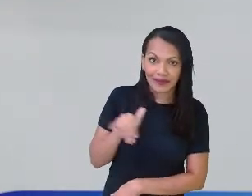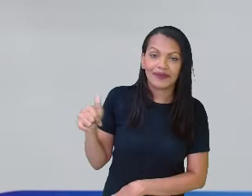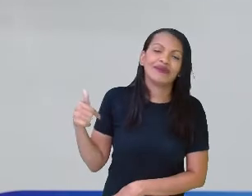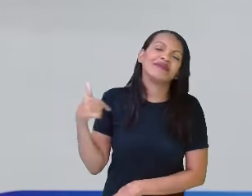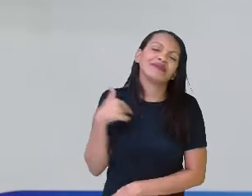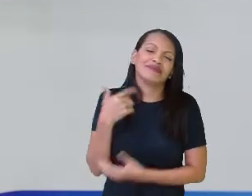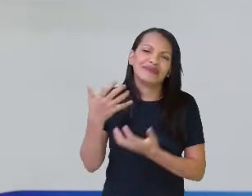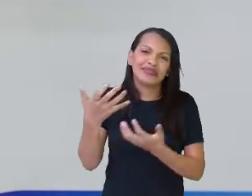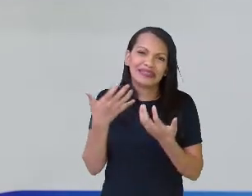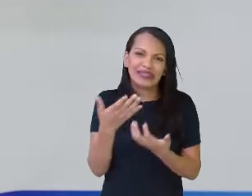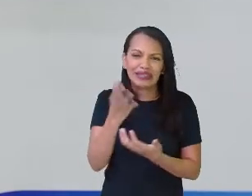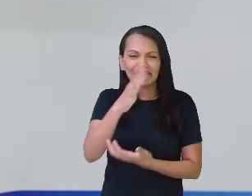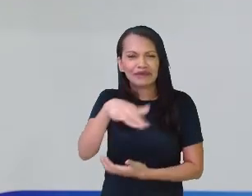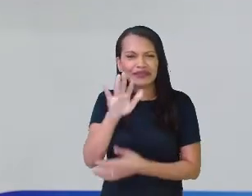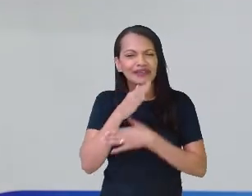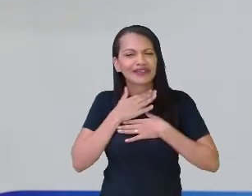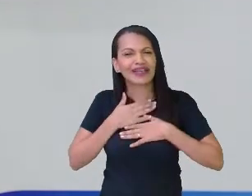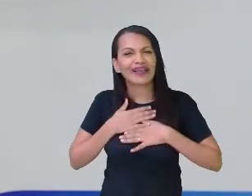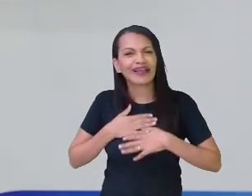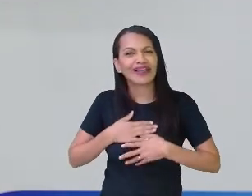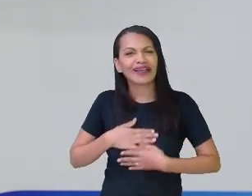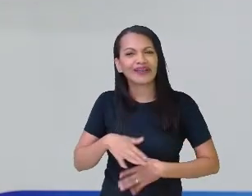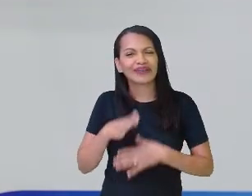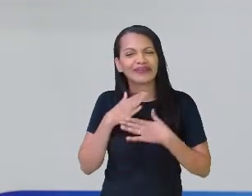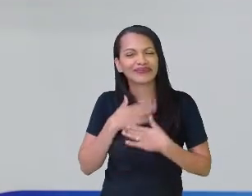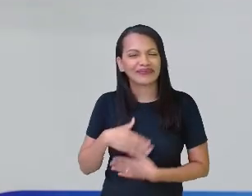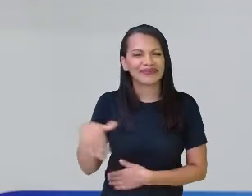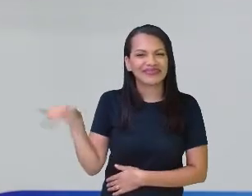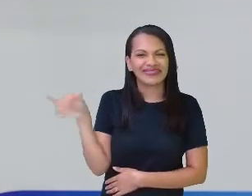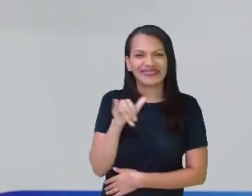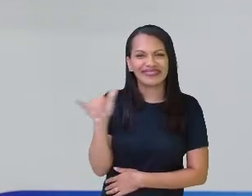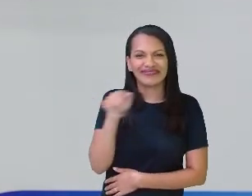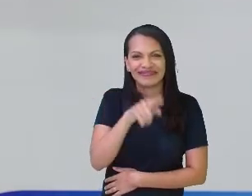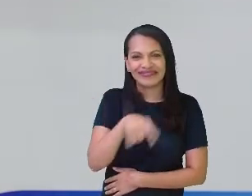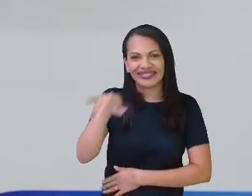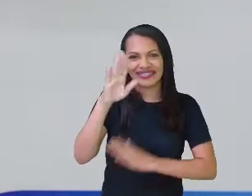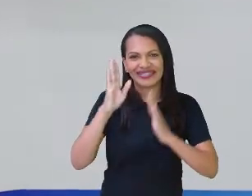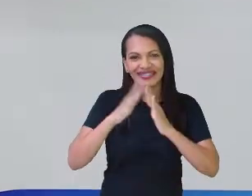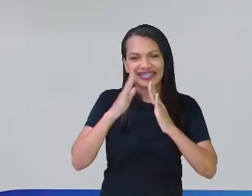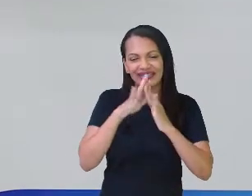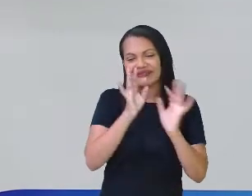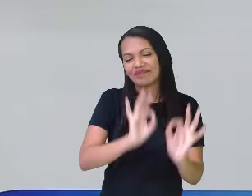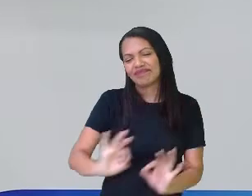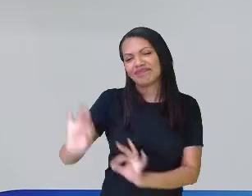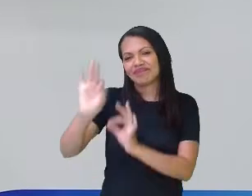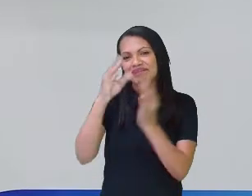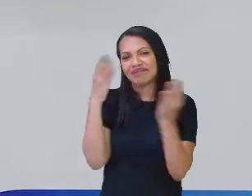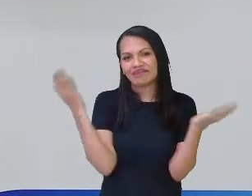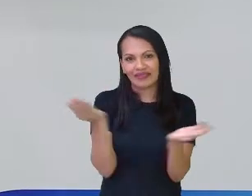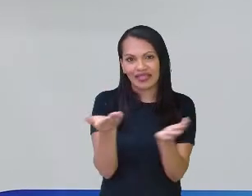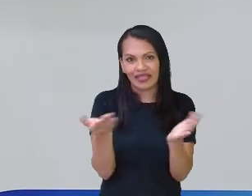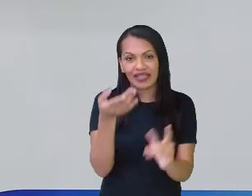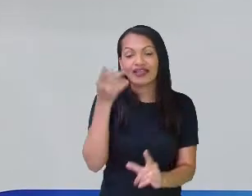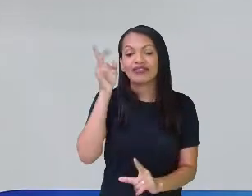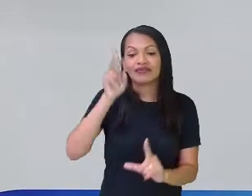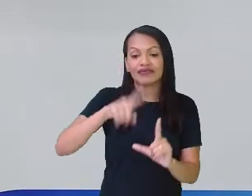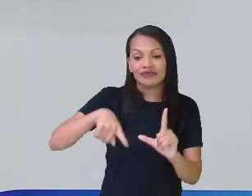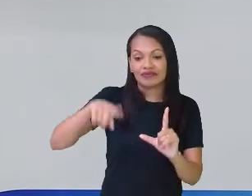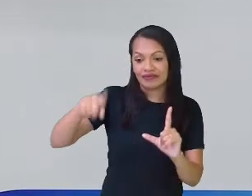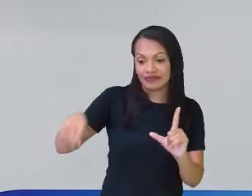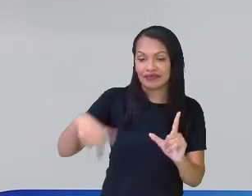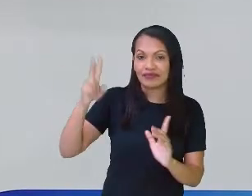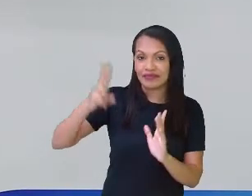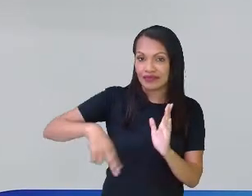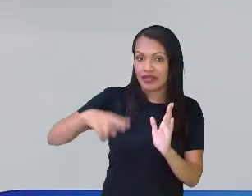passar essa tranquilidade para você que está em casa me assistindo agora. Leitura de gráficos e tabelas, vê